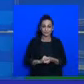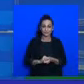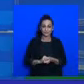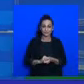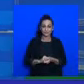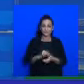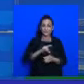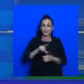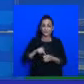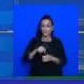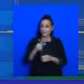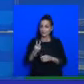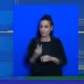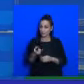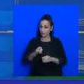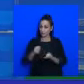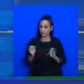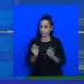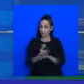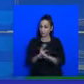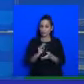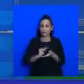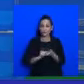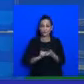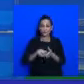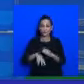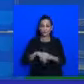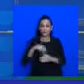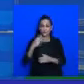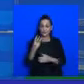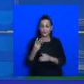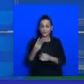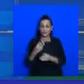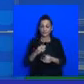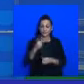34. Foram sorteados 2 números, faltam 3.